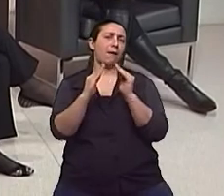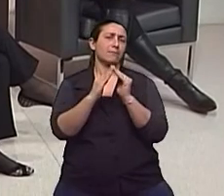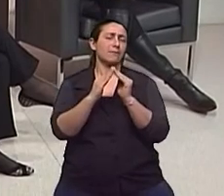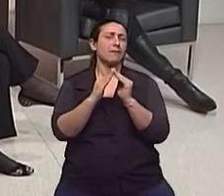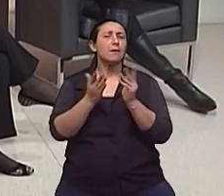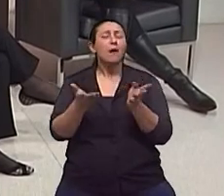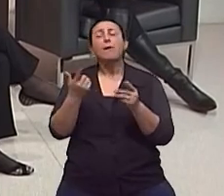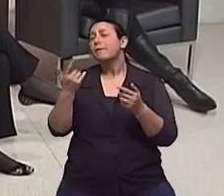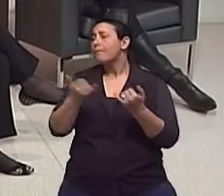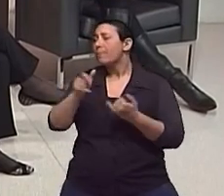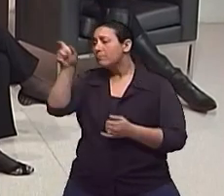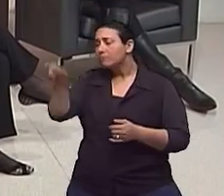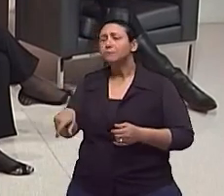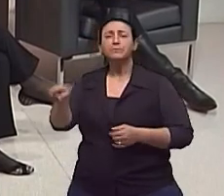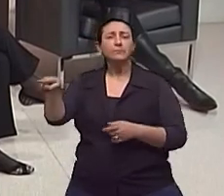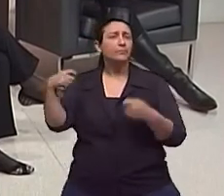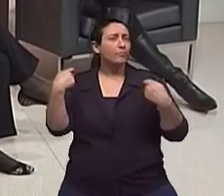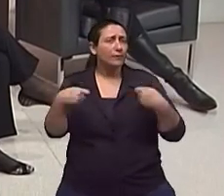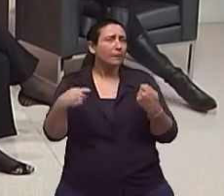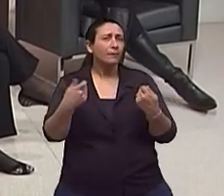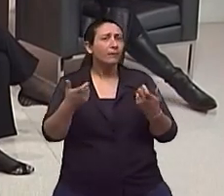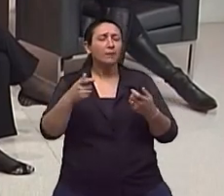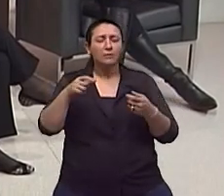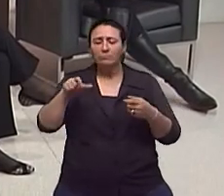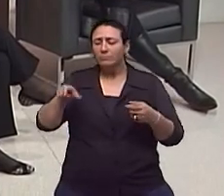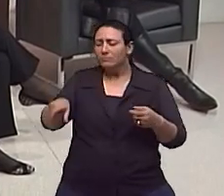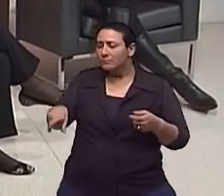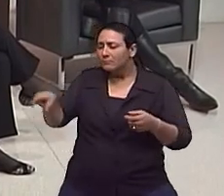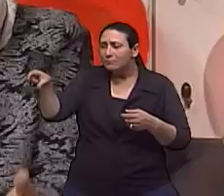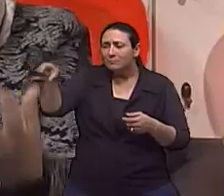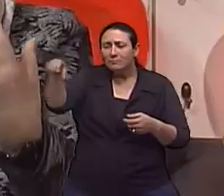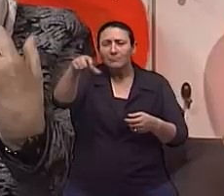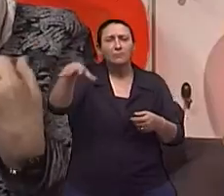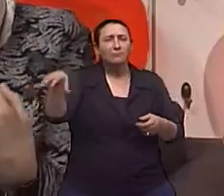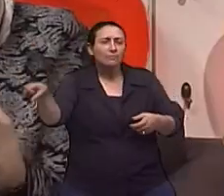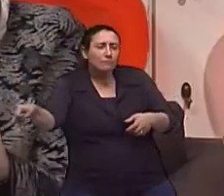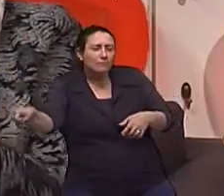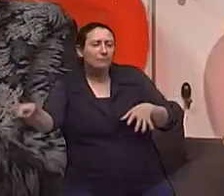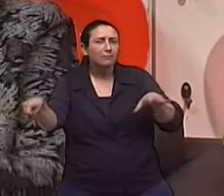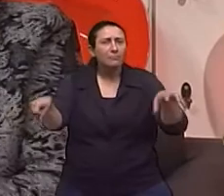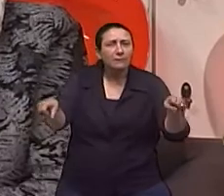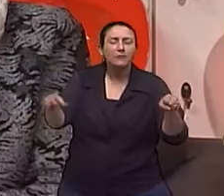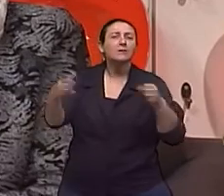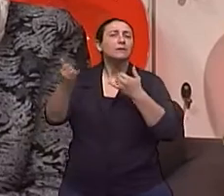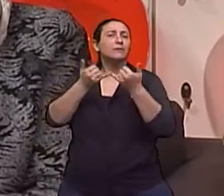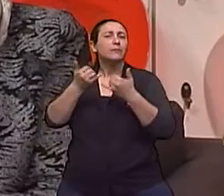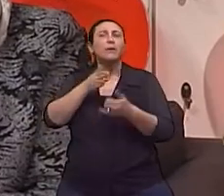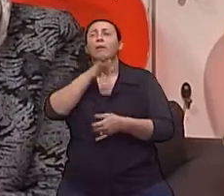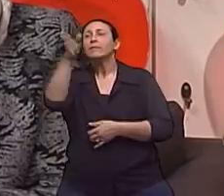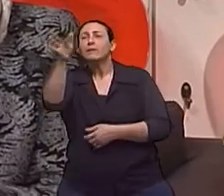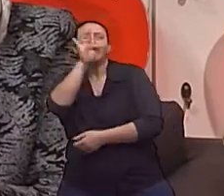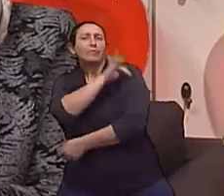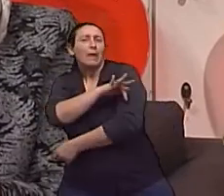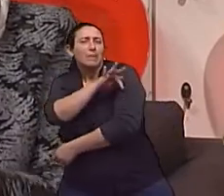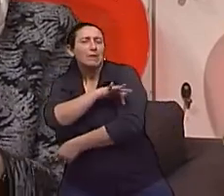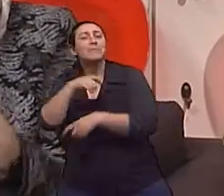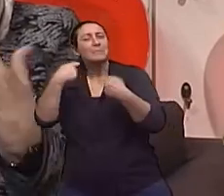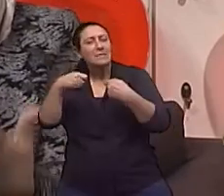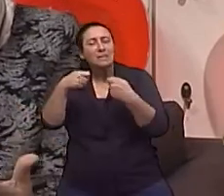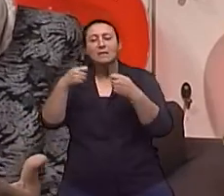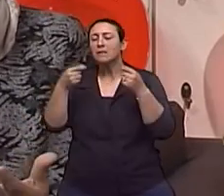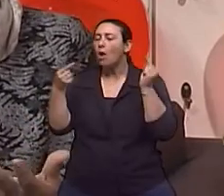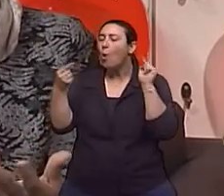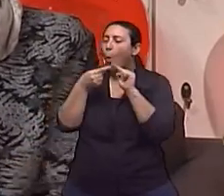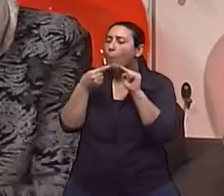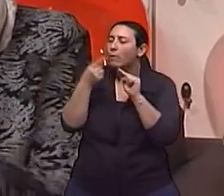com sem Quinas não erre na farmácia vai ter que adaptar o tipo de medicamento não é